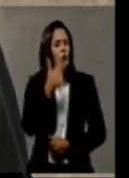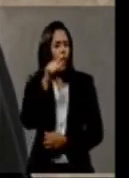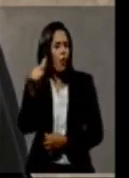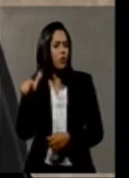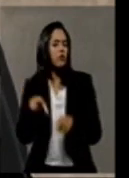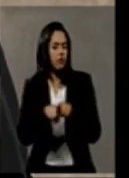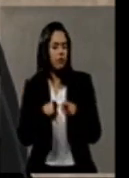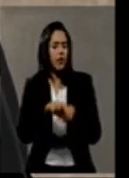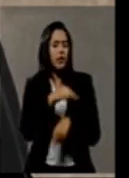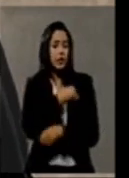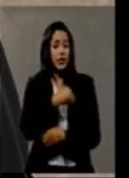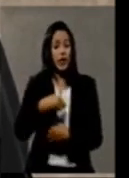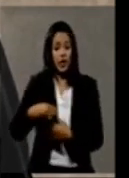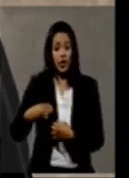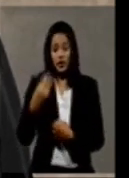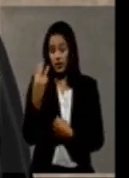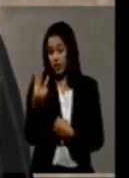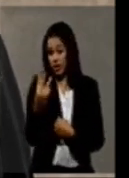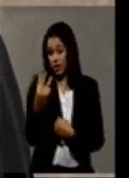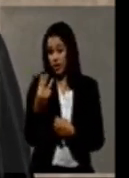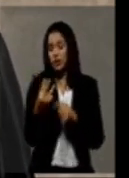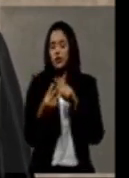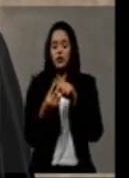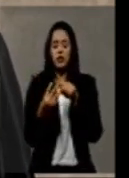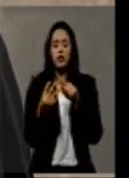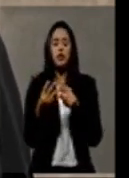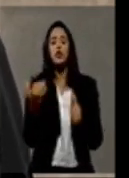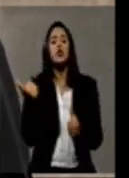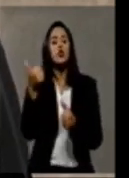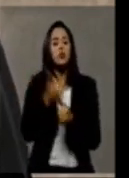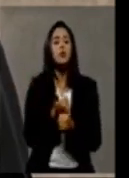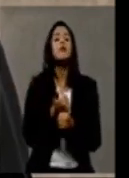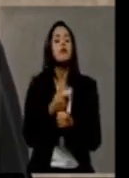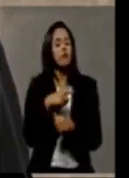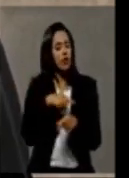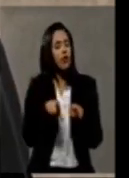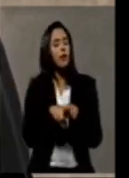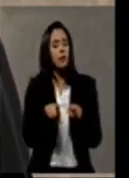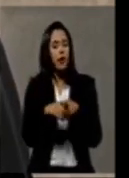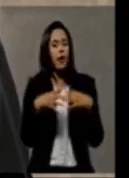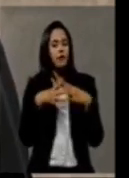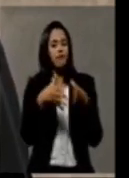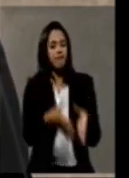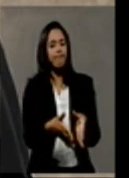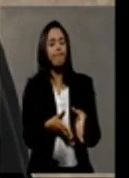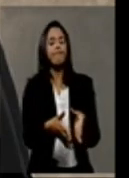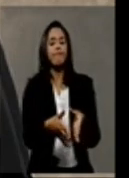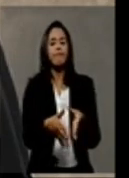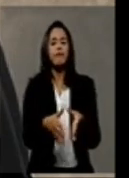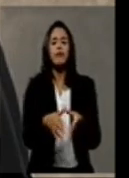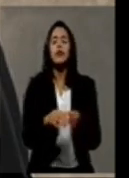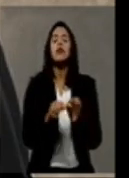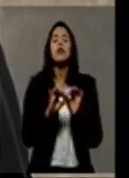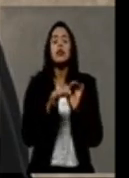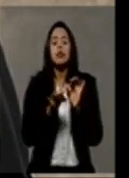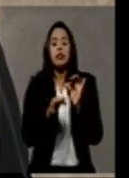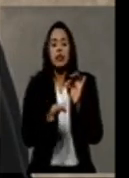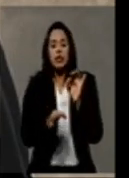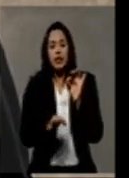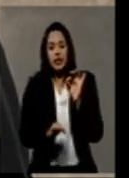três em caráter de substituto ainda participaram de um extenso